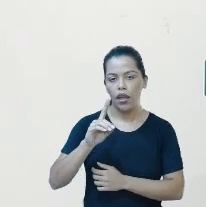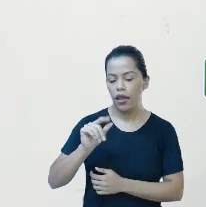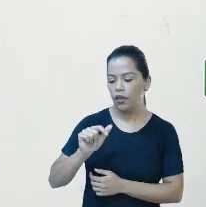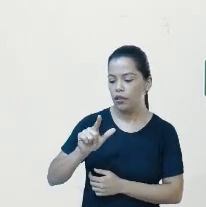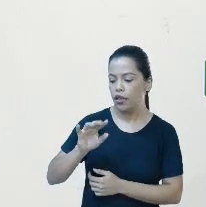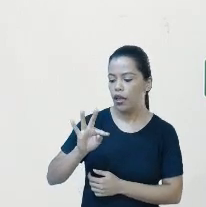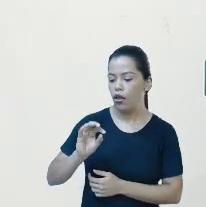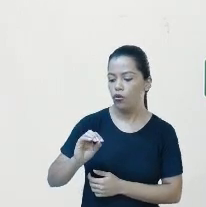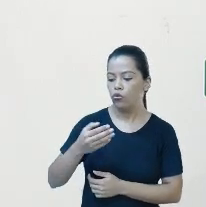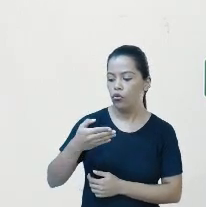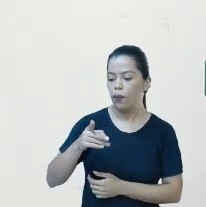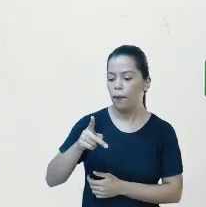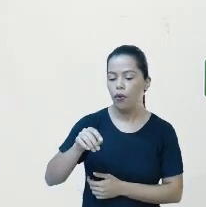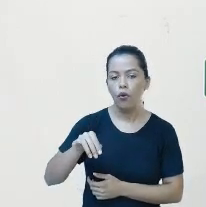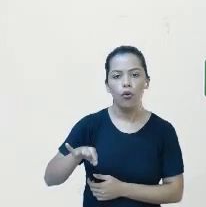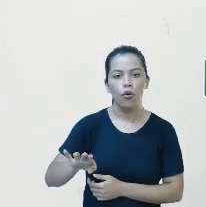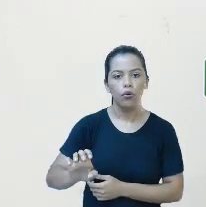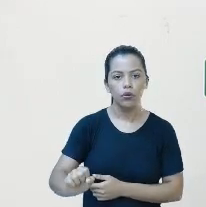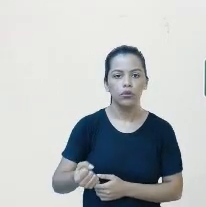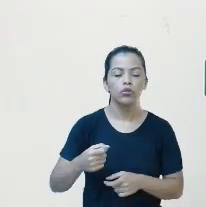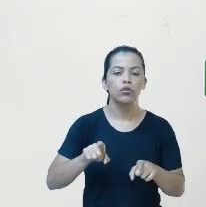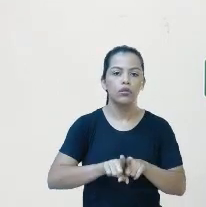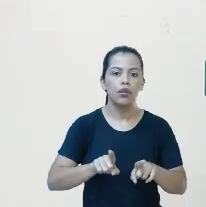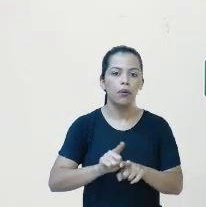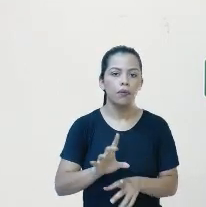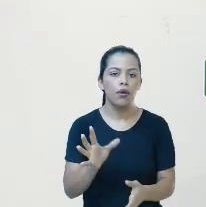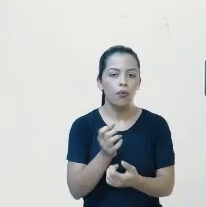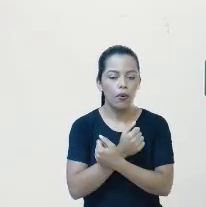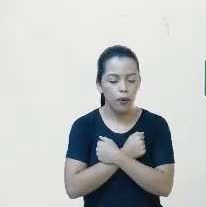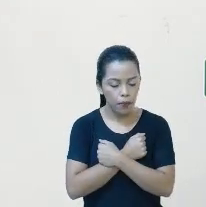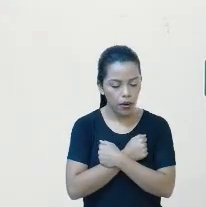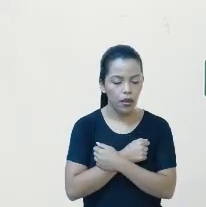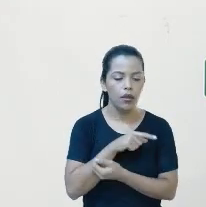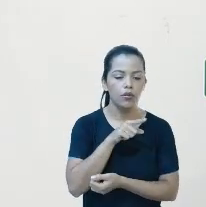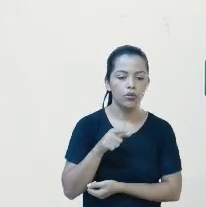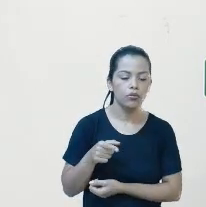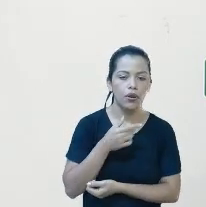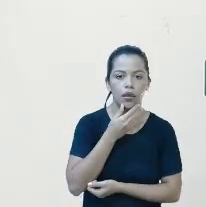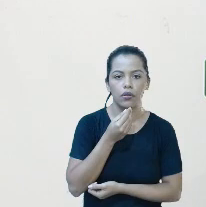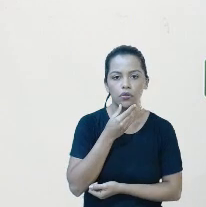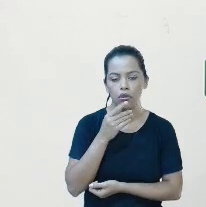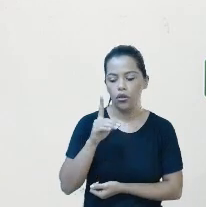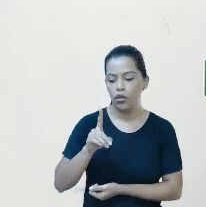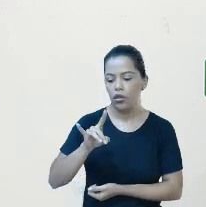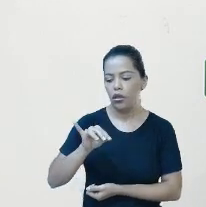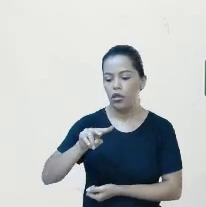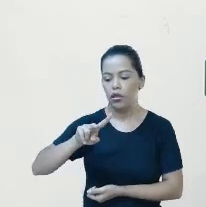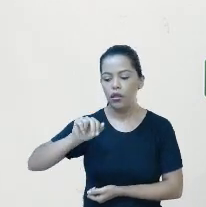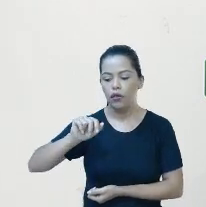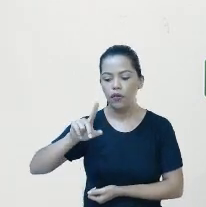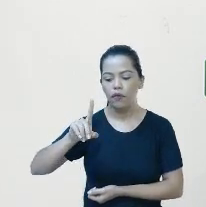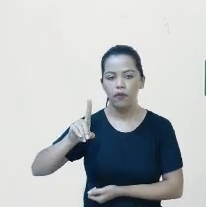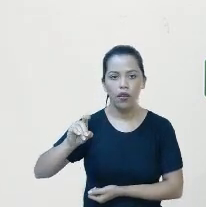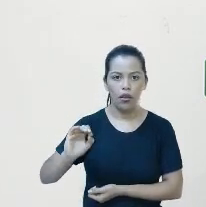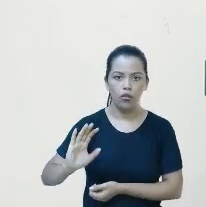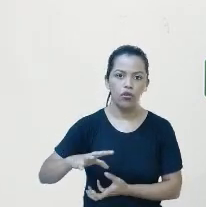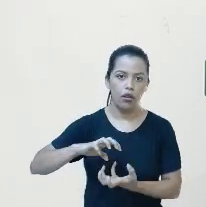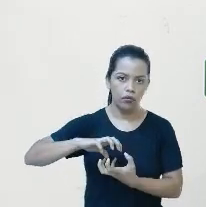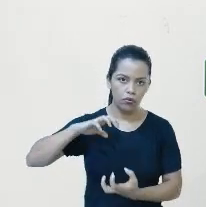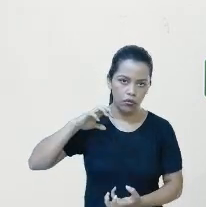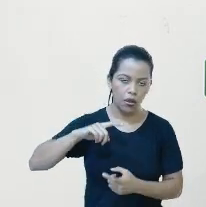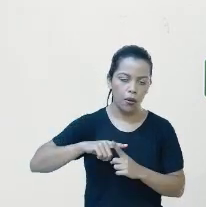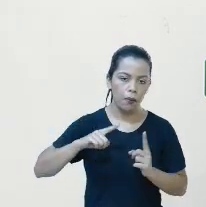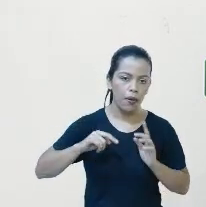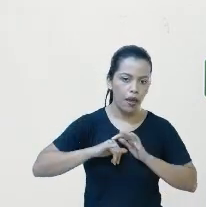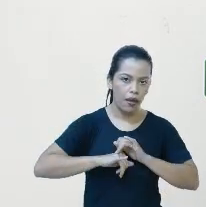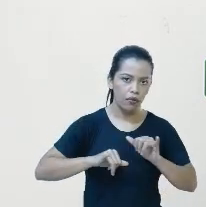abraço especial para o senhor Divaldo. Ele não é aluno da rede, ele já está na boa idade, mas mandou